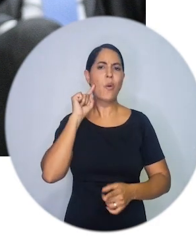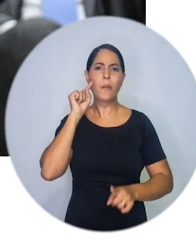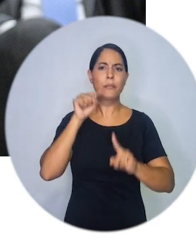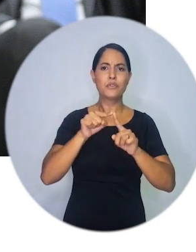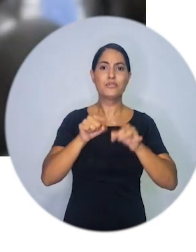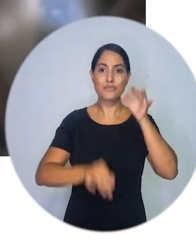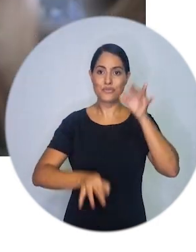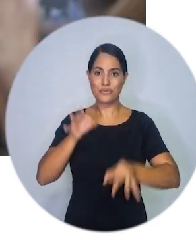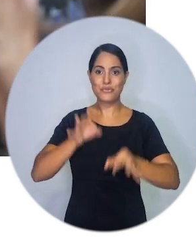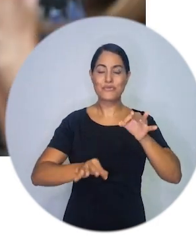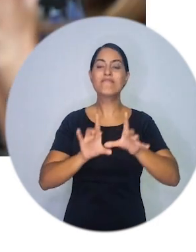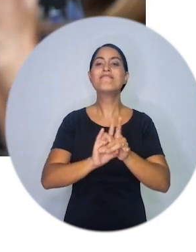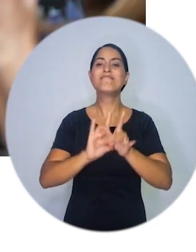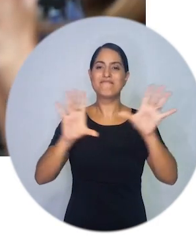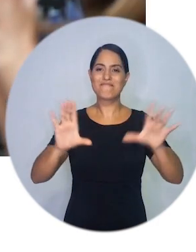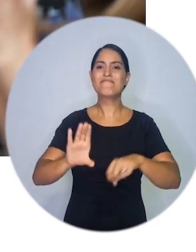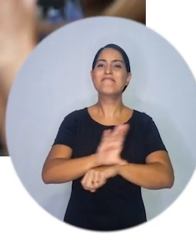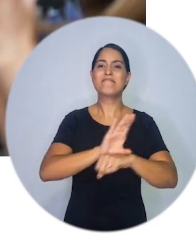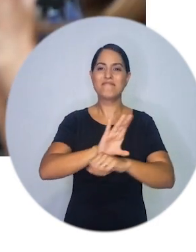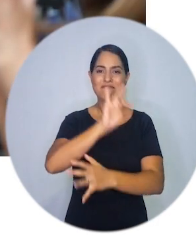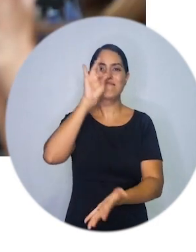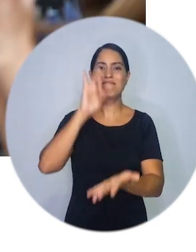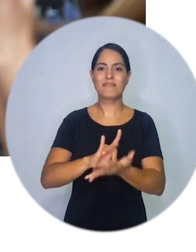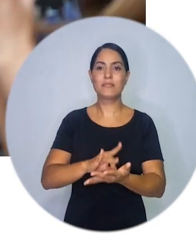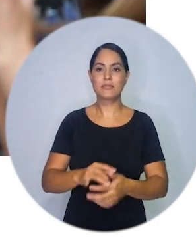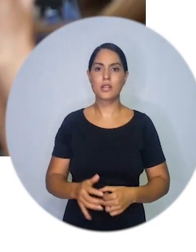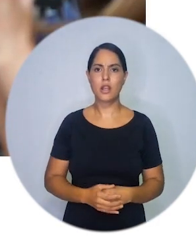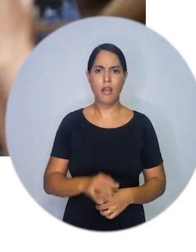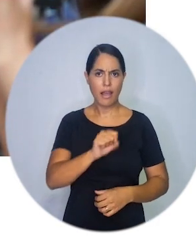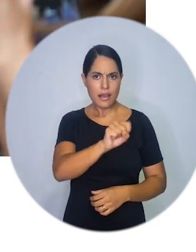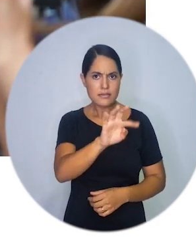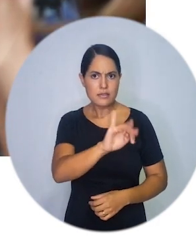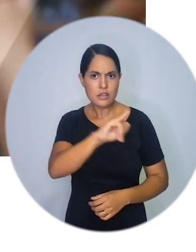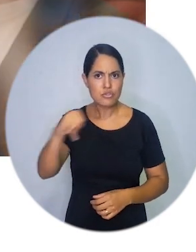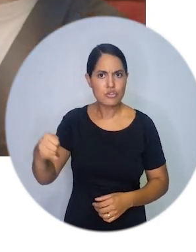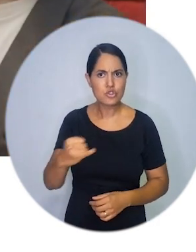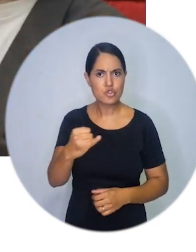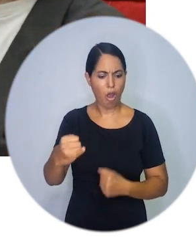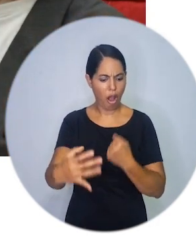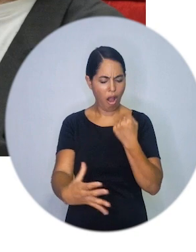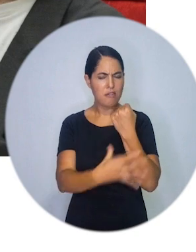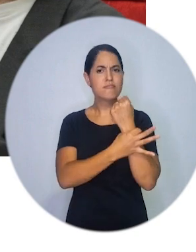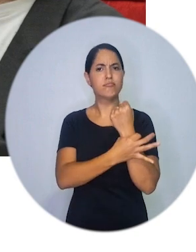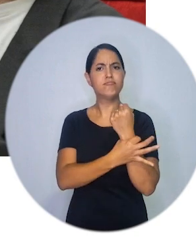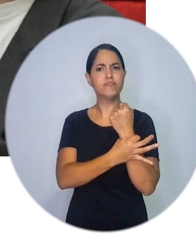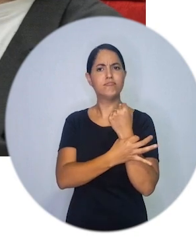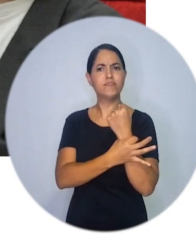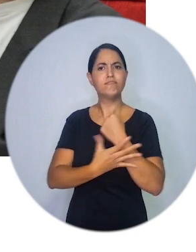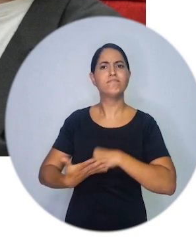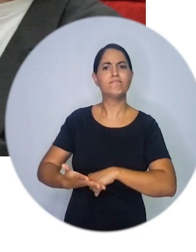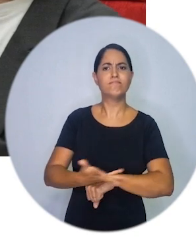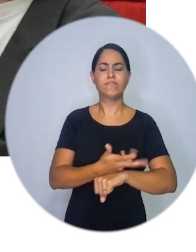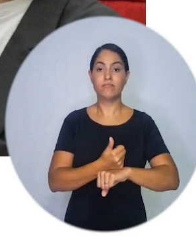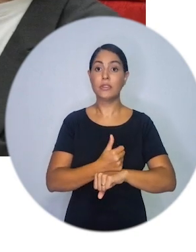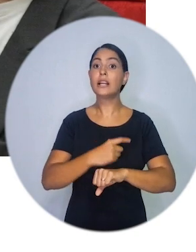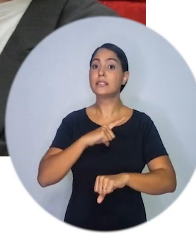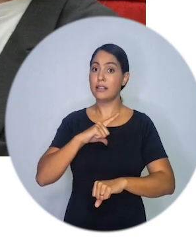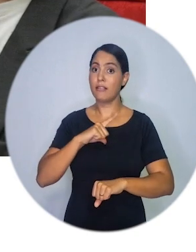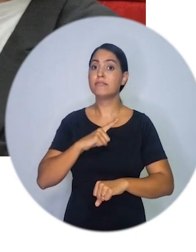ideais de justiça e democracia presentes na Constituição. A história do STJ transmite com segurança e apego